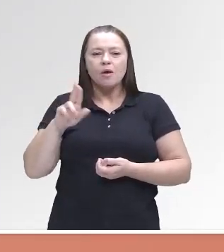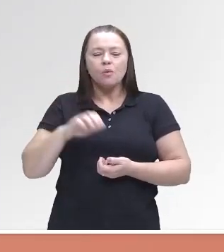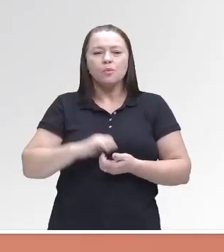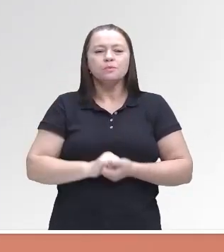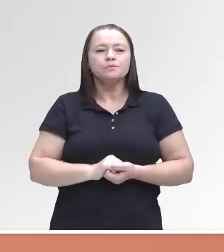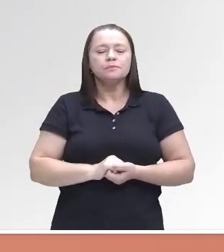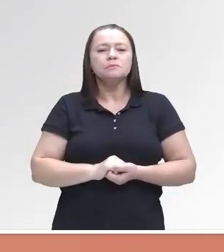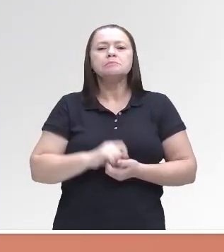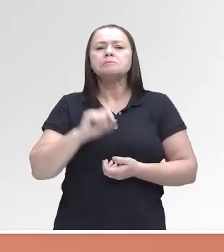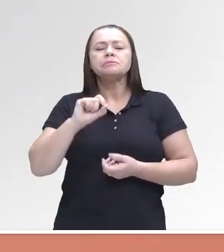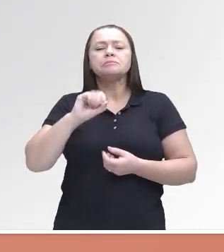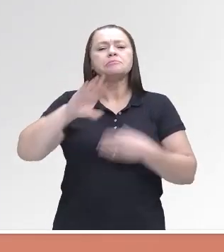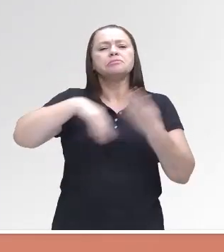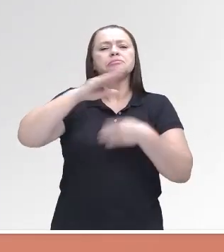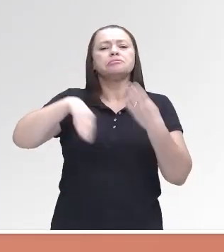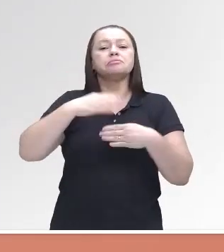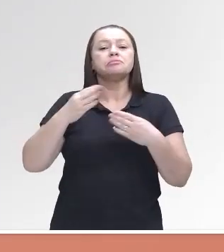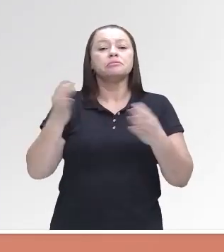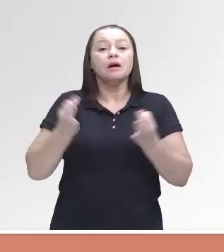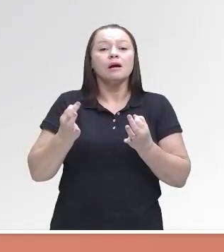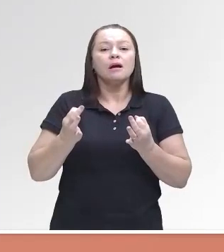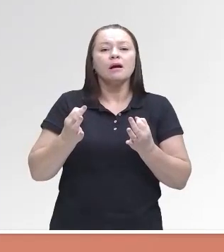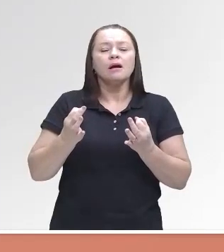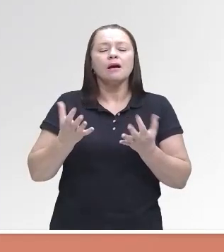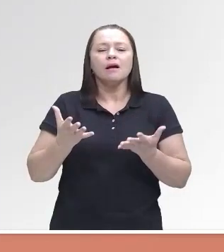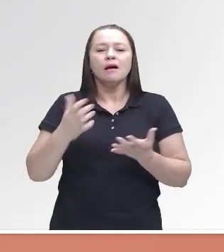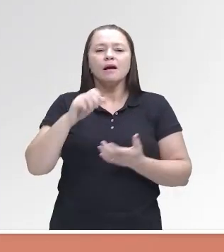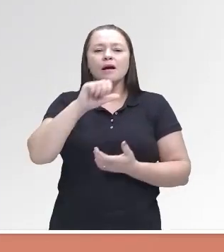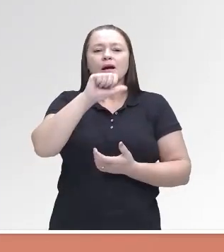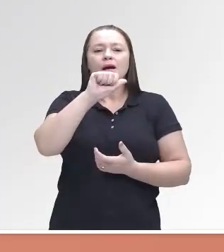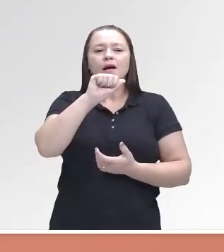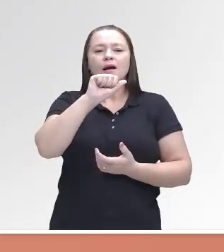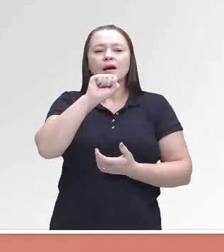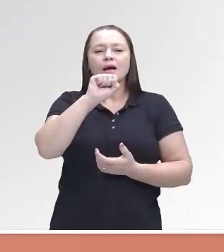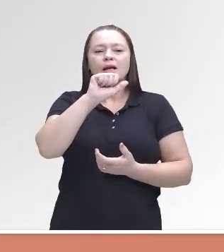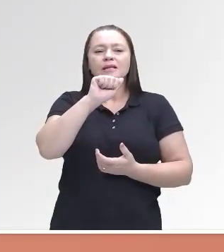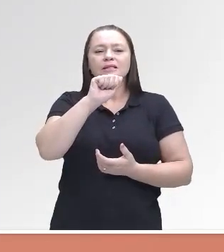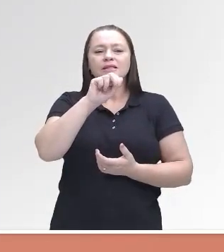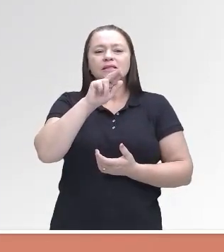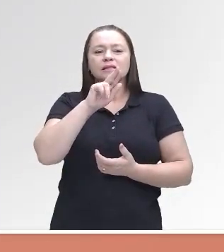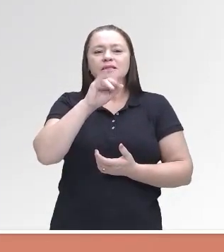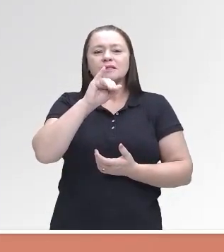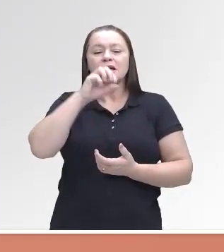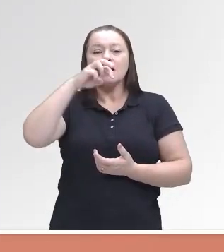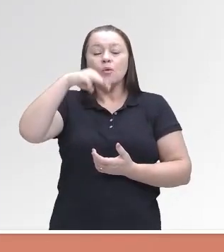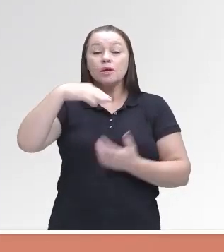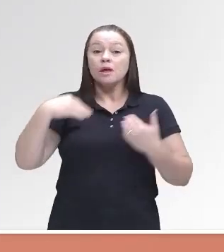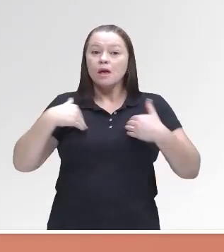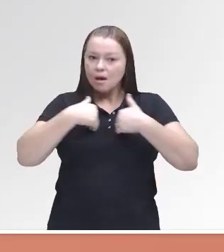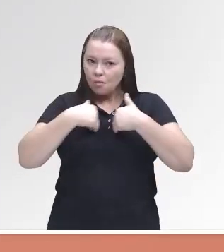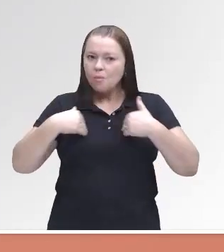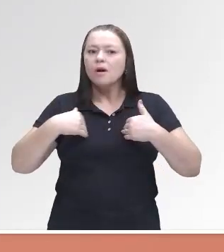Insal. Embaralhada. Desembaralha. Fica como? É um nome de um animal.